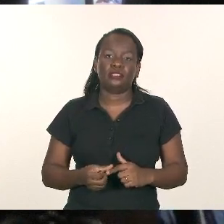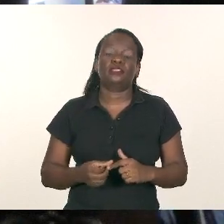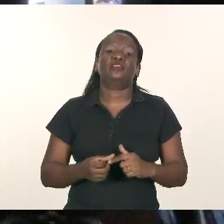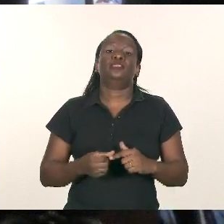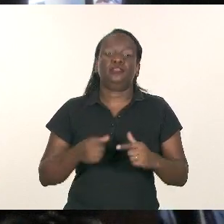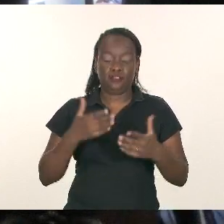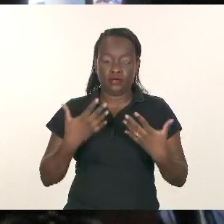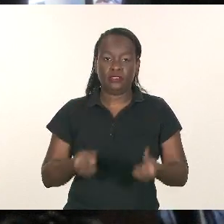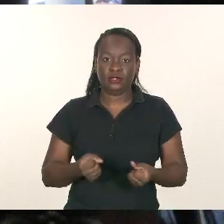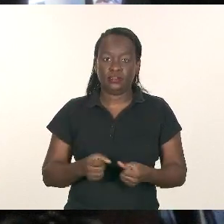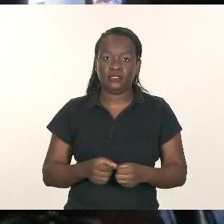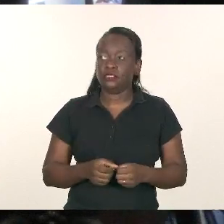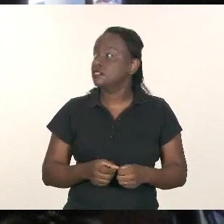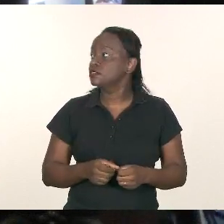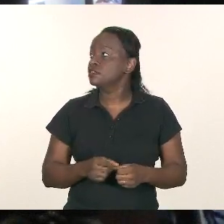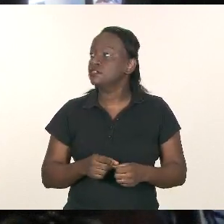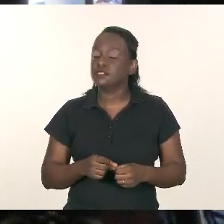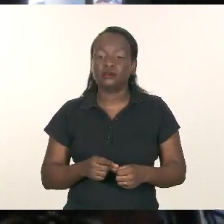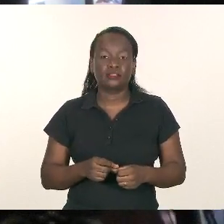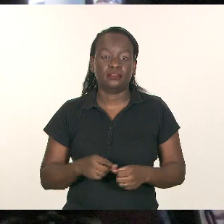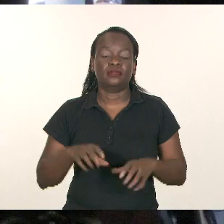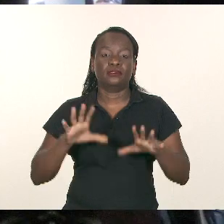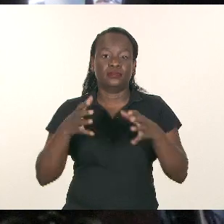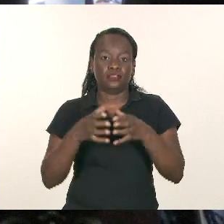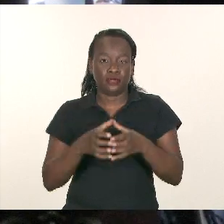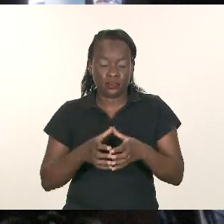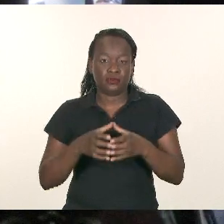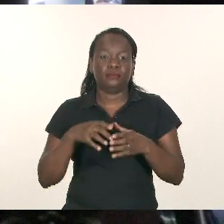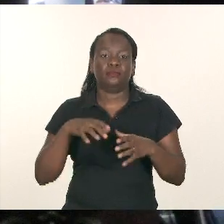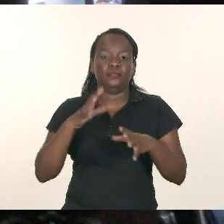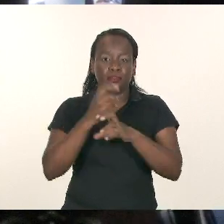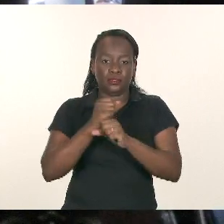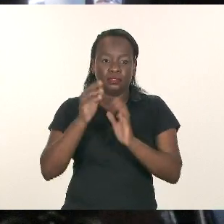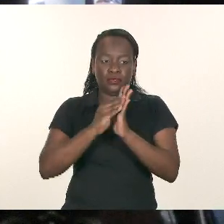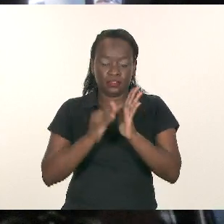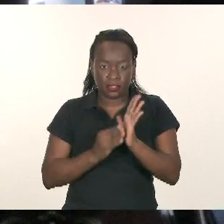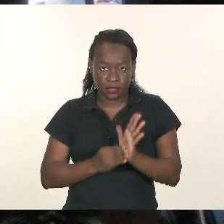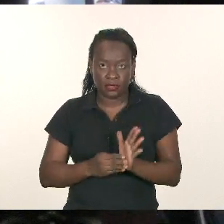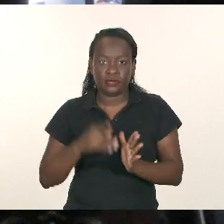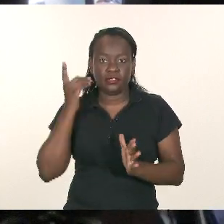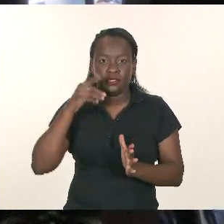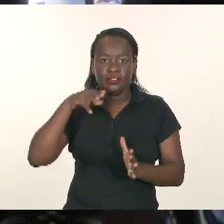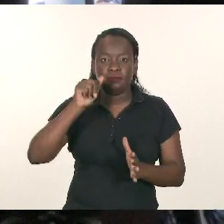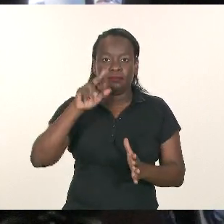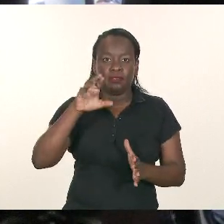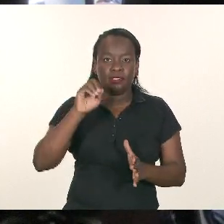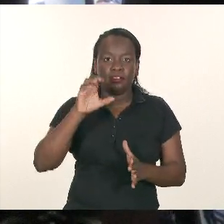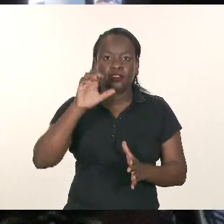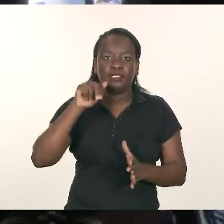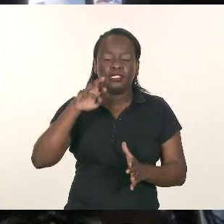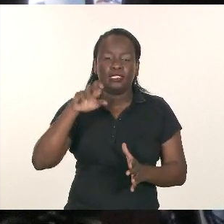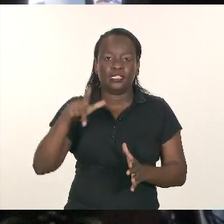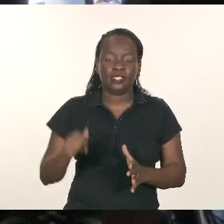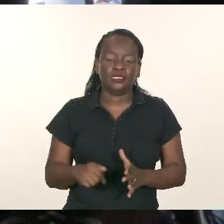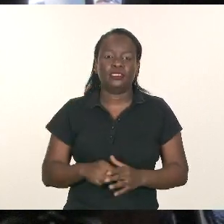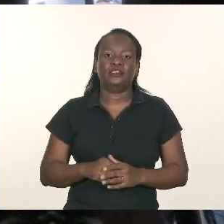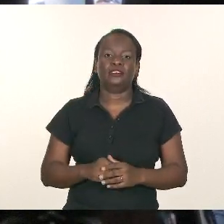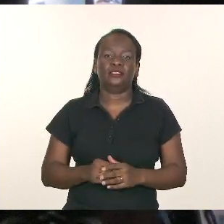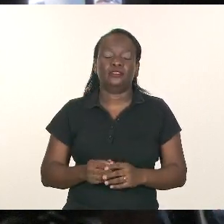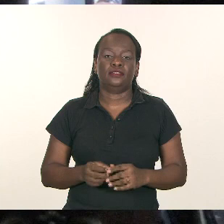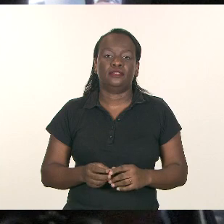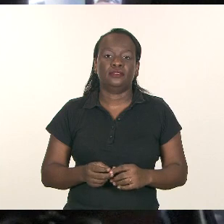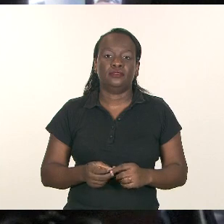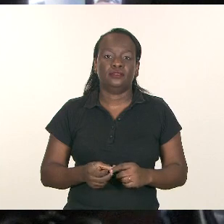Favorável, presidente. Pela Comissão de Orçamento, deputado Márcio Canela. Márcio